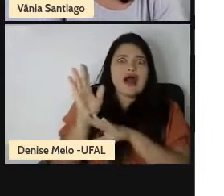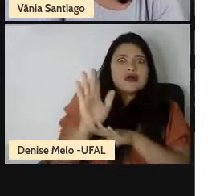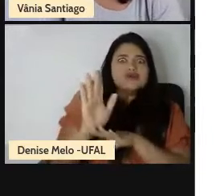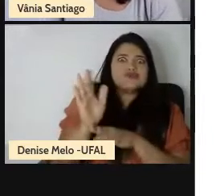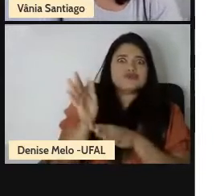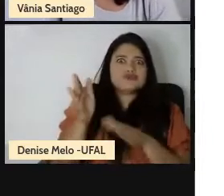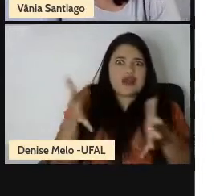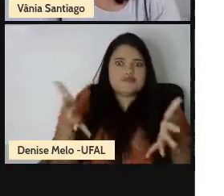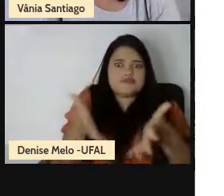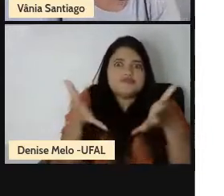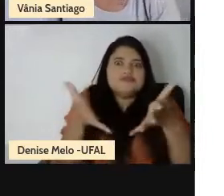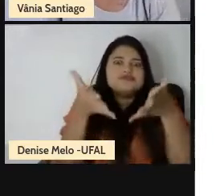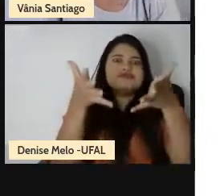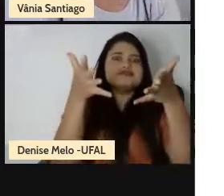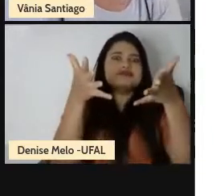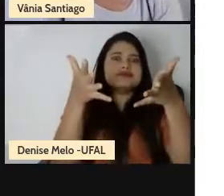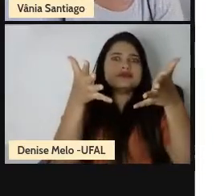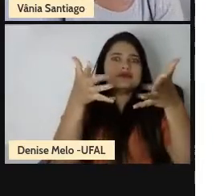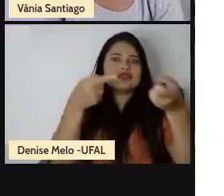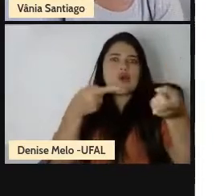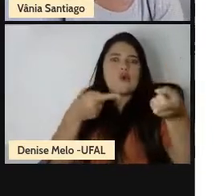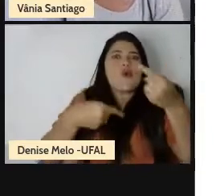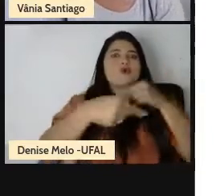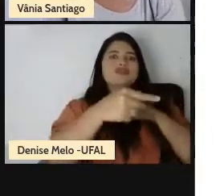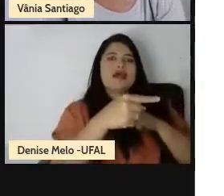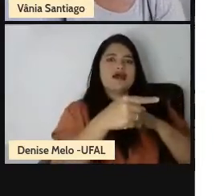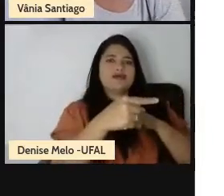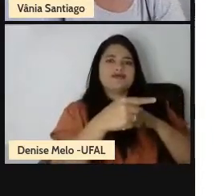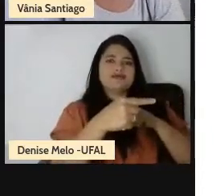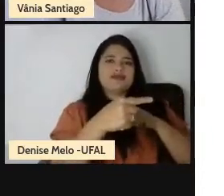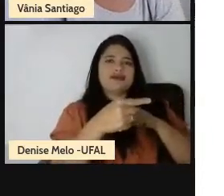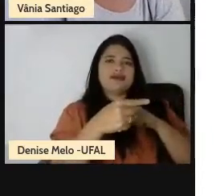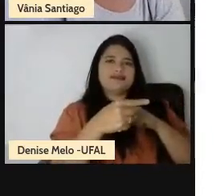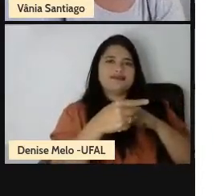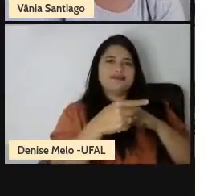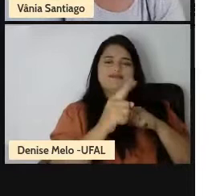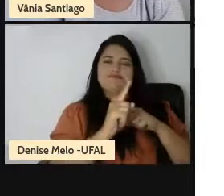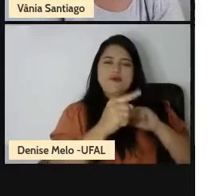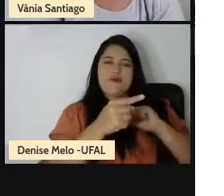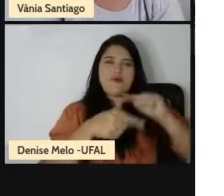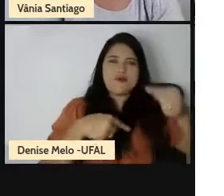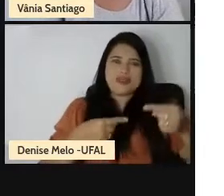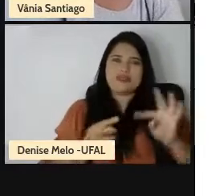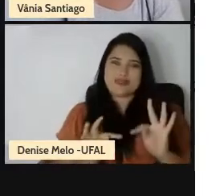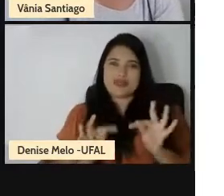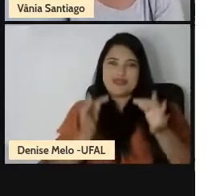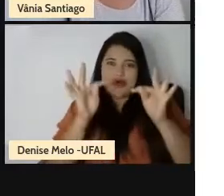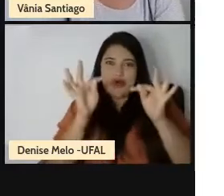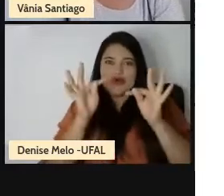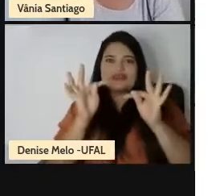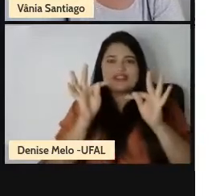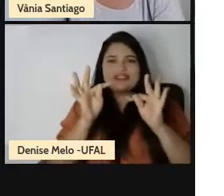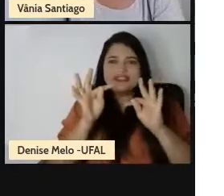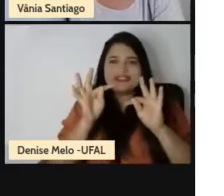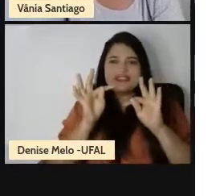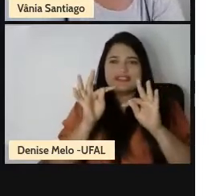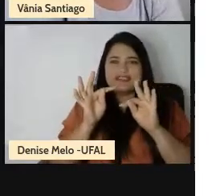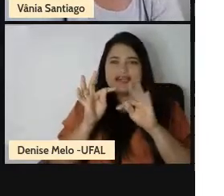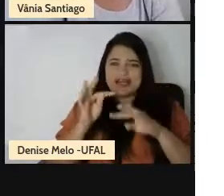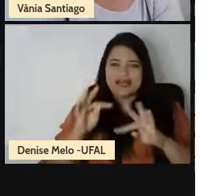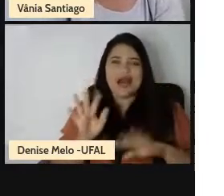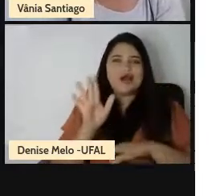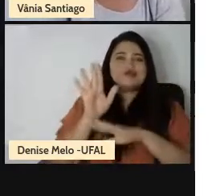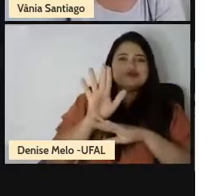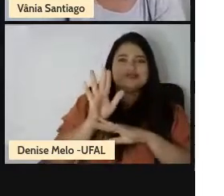aconteça a interpretação, e não a interpretação sirva à tecnologia. Então, esse é o nosso objetivo, entender a partir